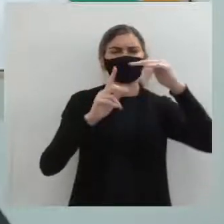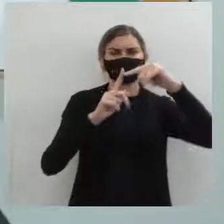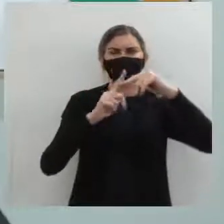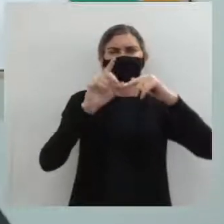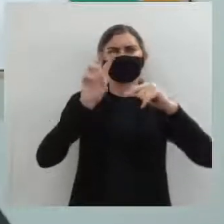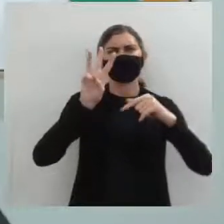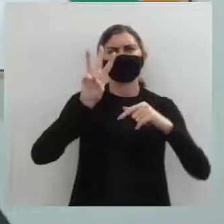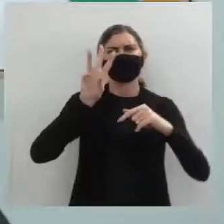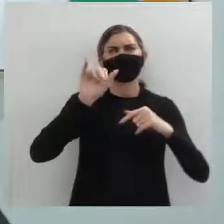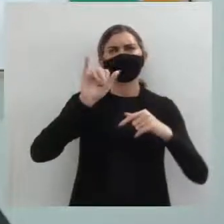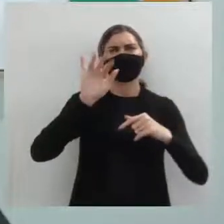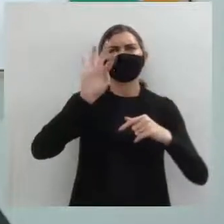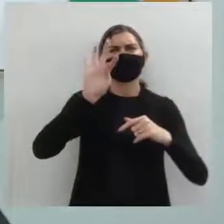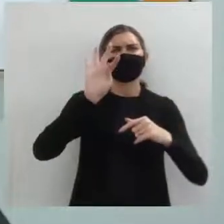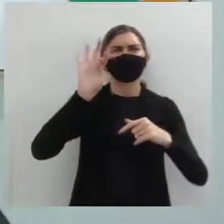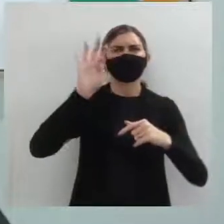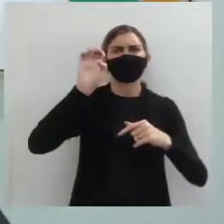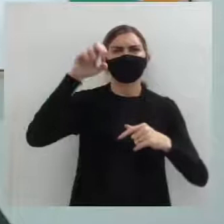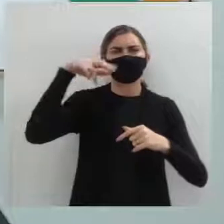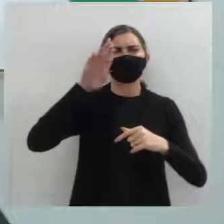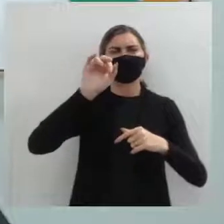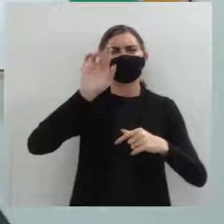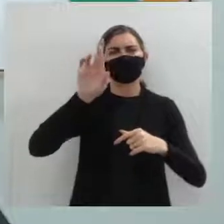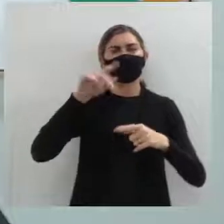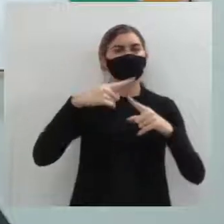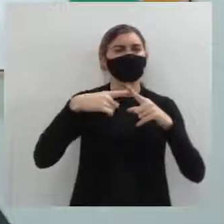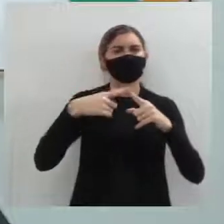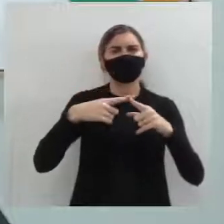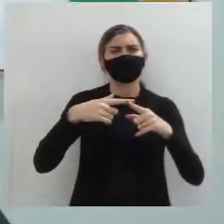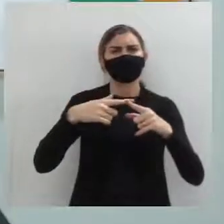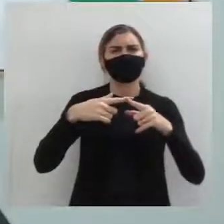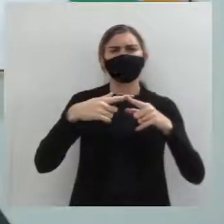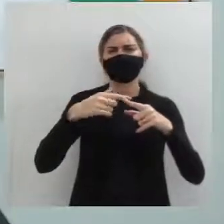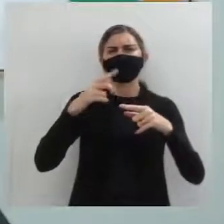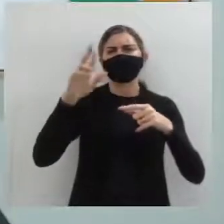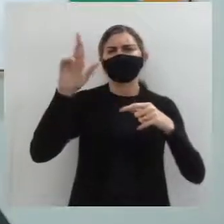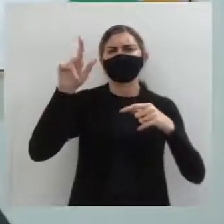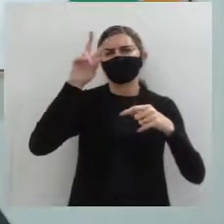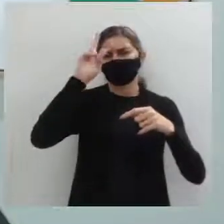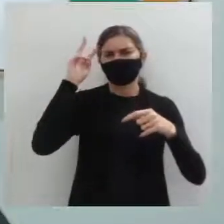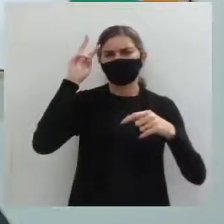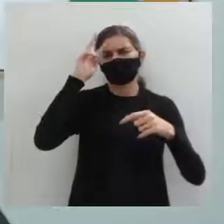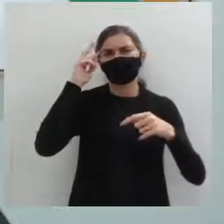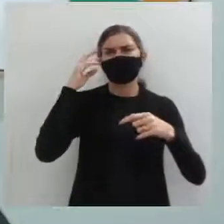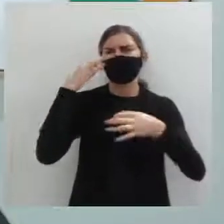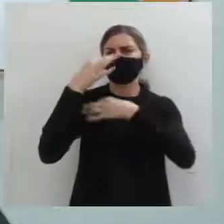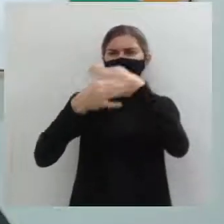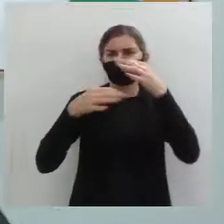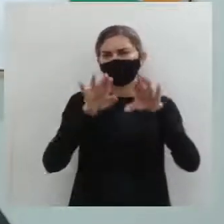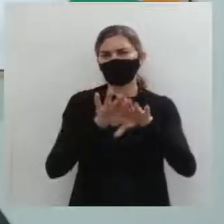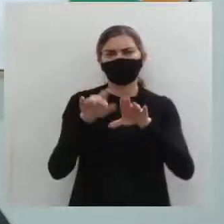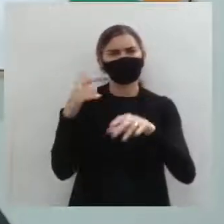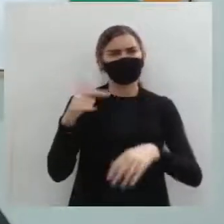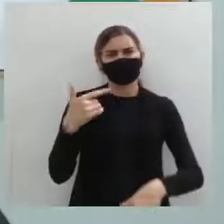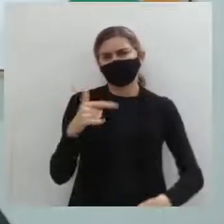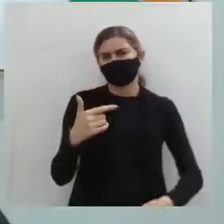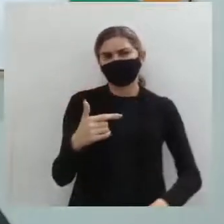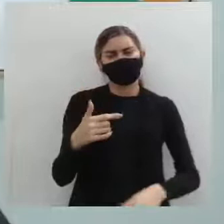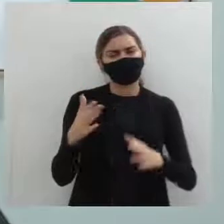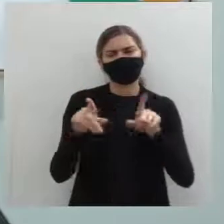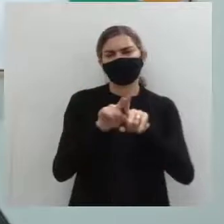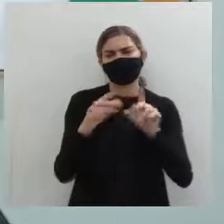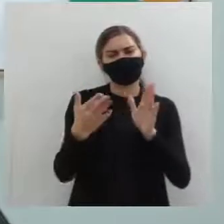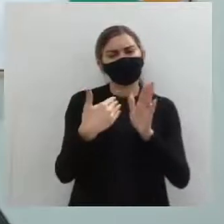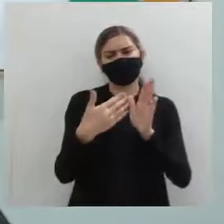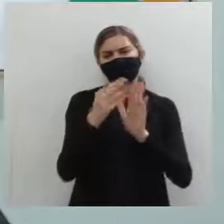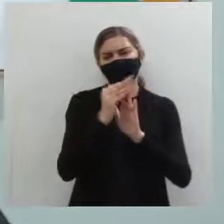Wittenberg. Por que isso, Pimpão? Porque não é um consenso entre os historiadores e ainda não consta em